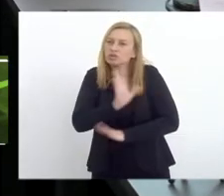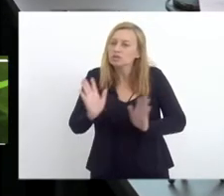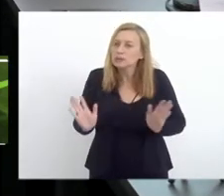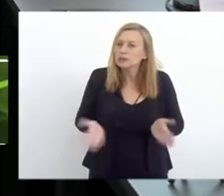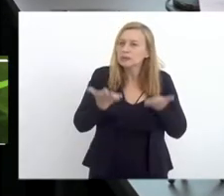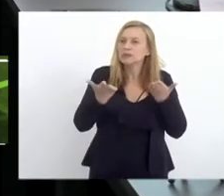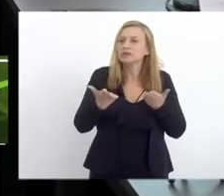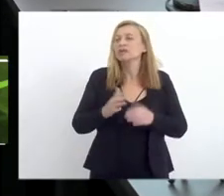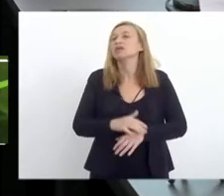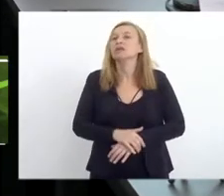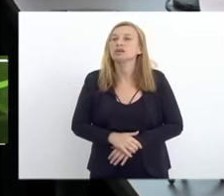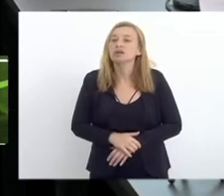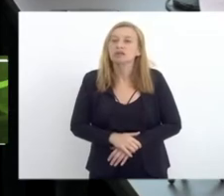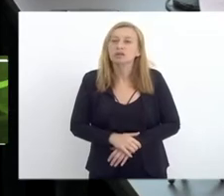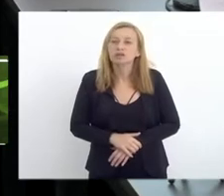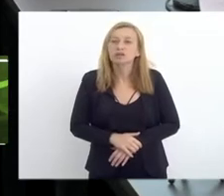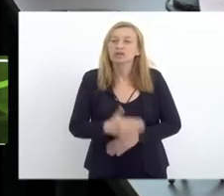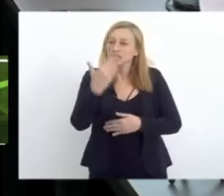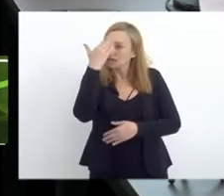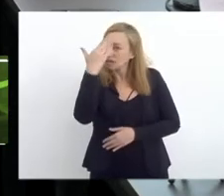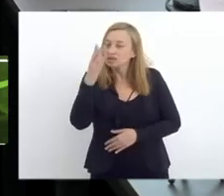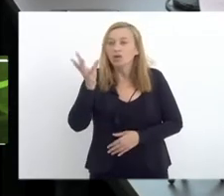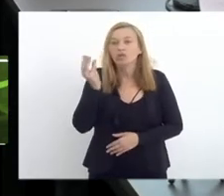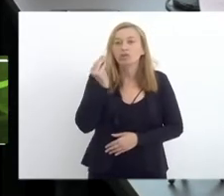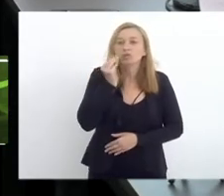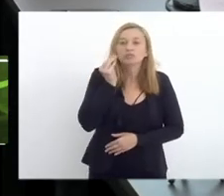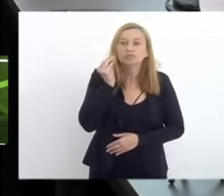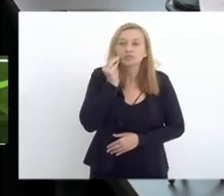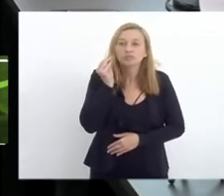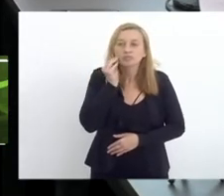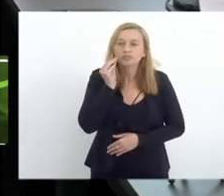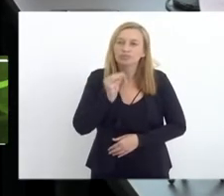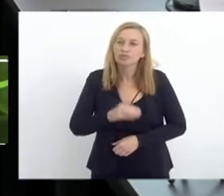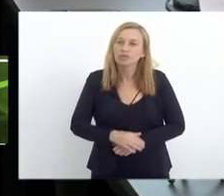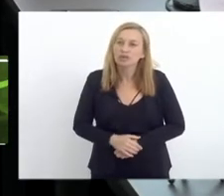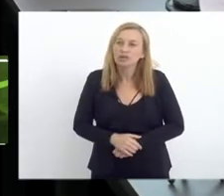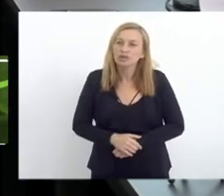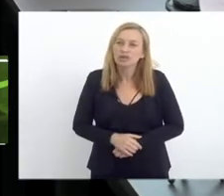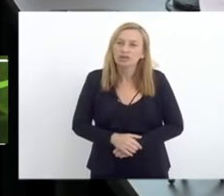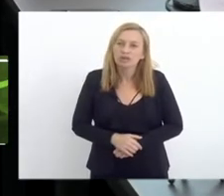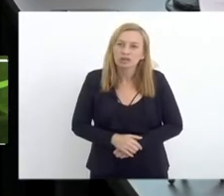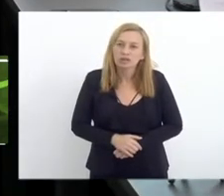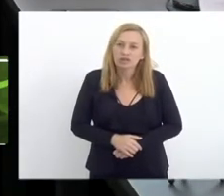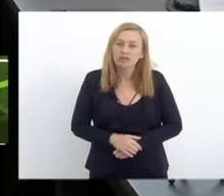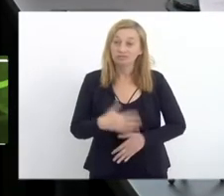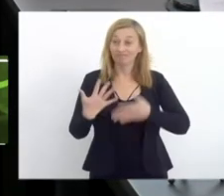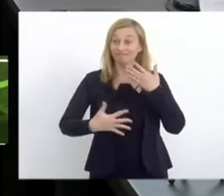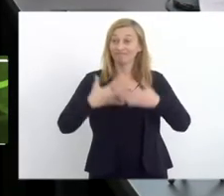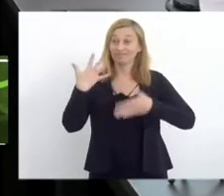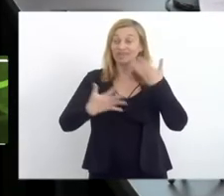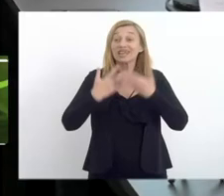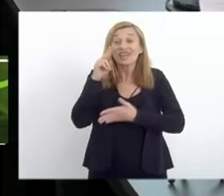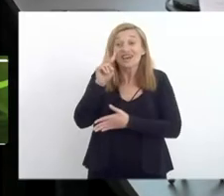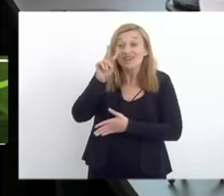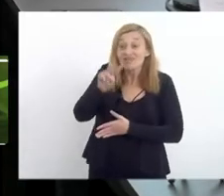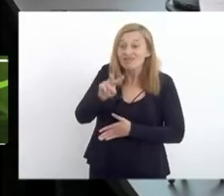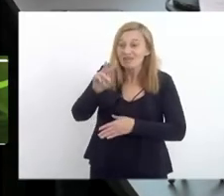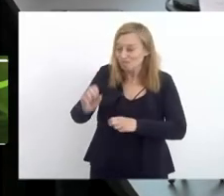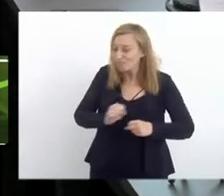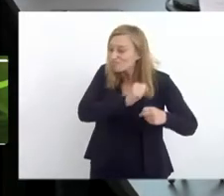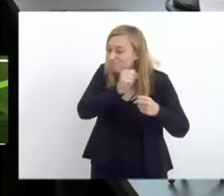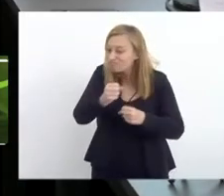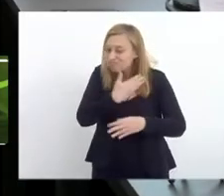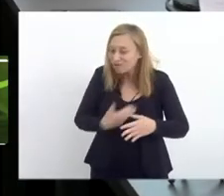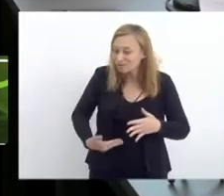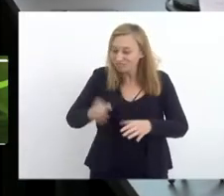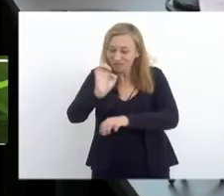iniciativa. Agradecer a oportunidade e sinalizar a minha alegria em ver o poder público no